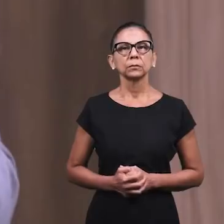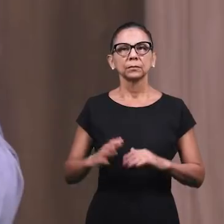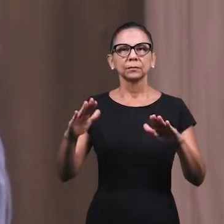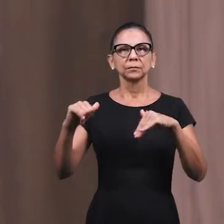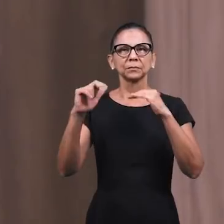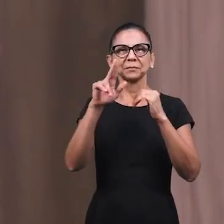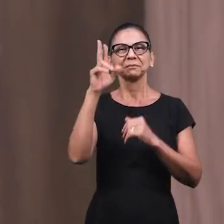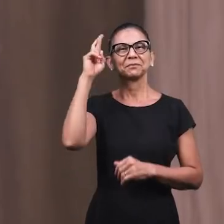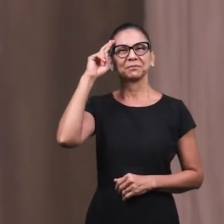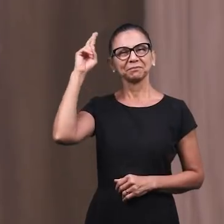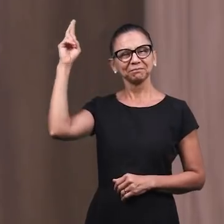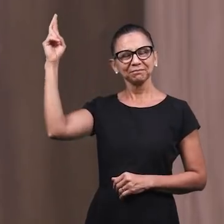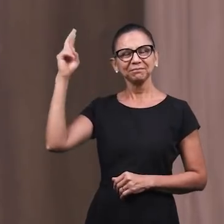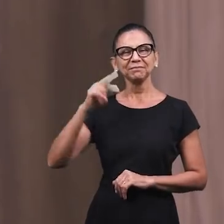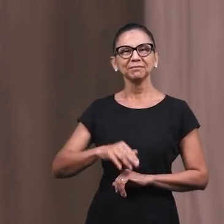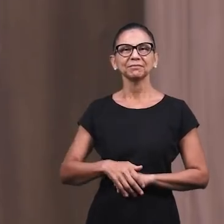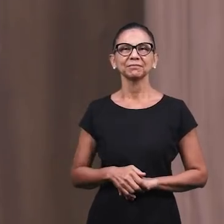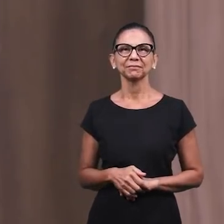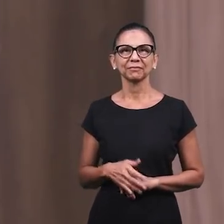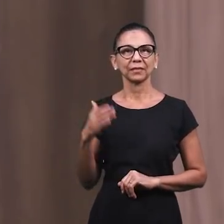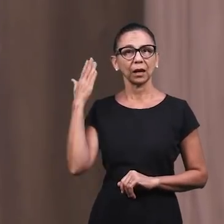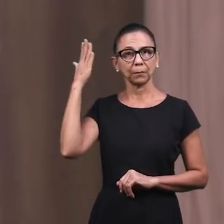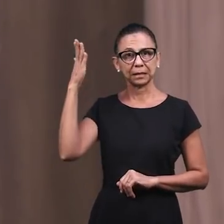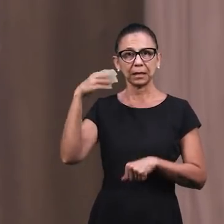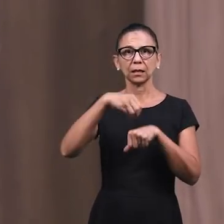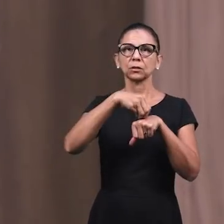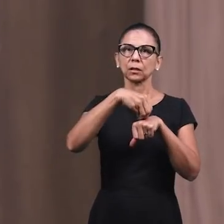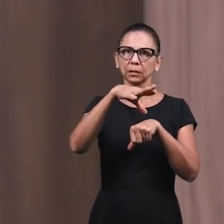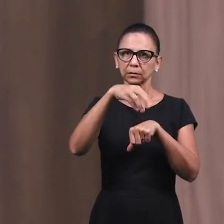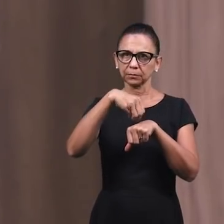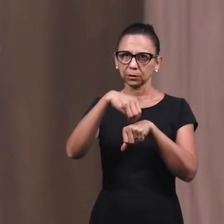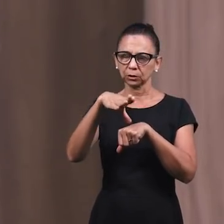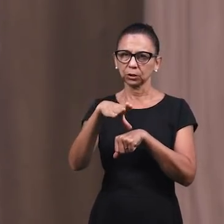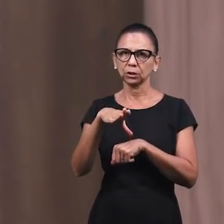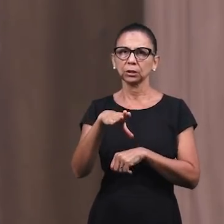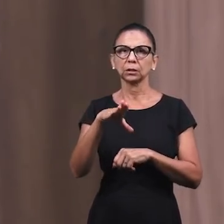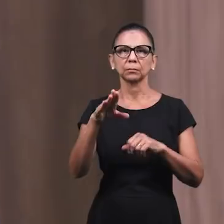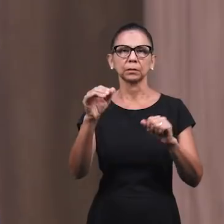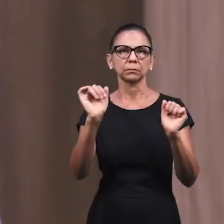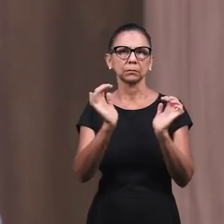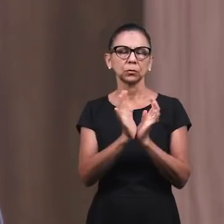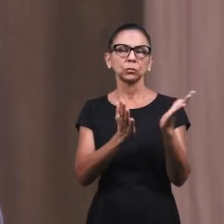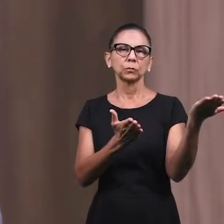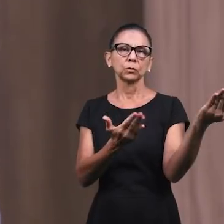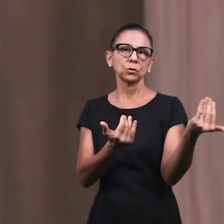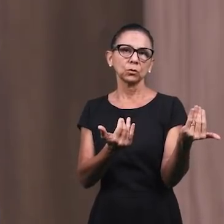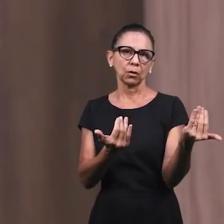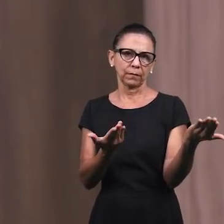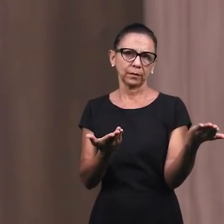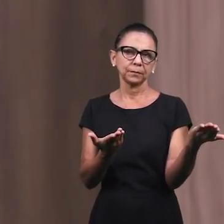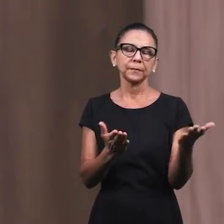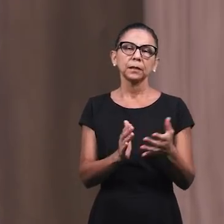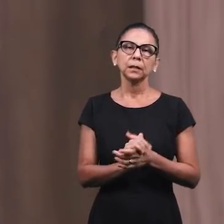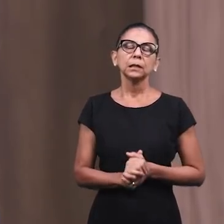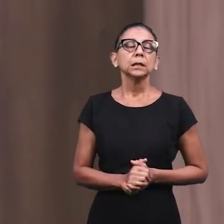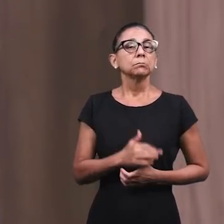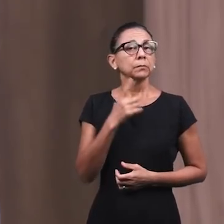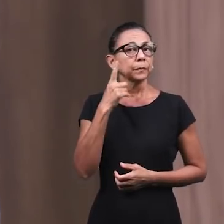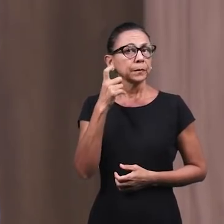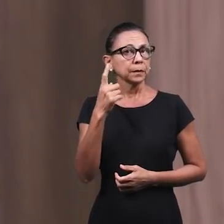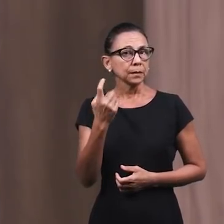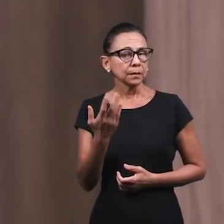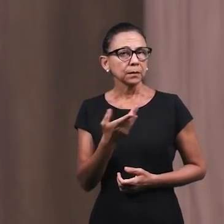Senhor. Louvado seja o nome do Senhor. A palavra foi transmitida para você, jovem, nesta tarde, e